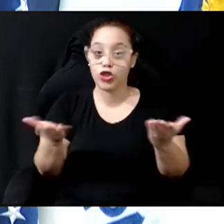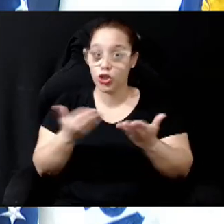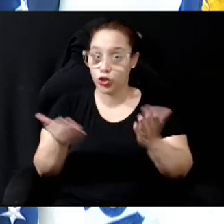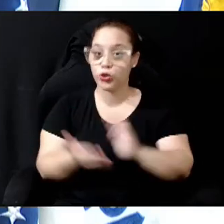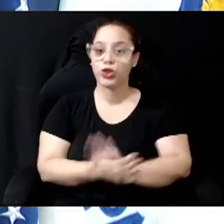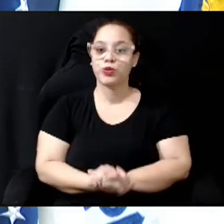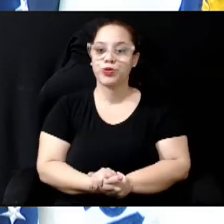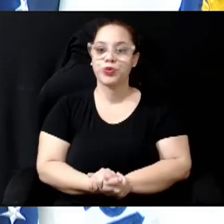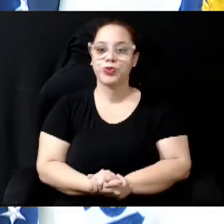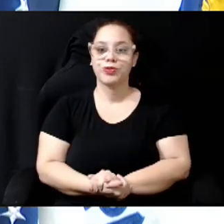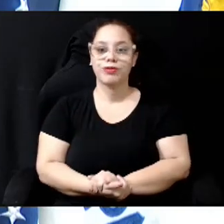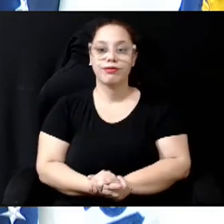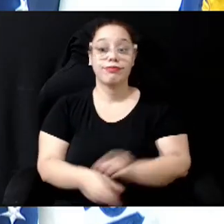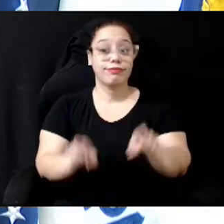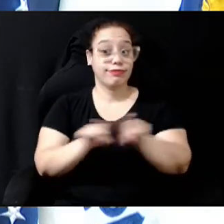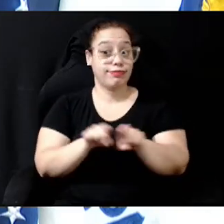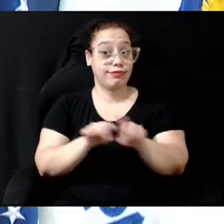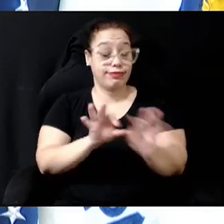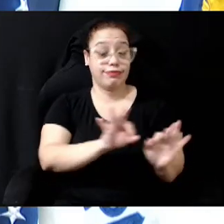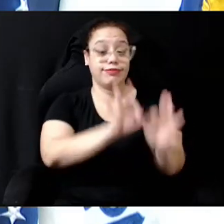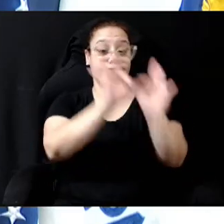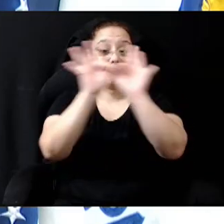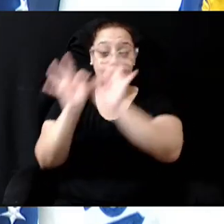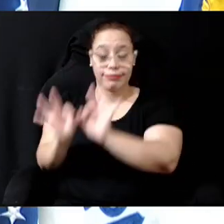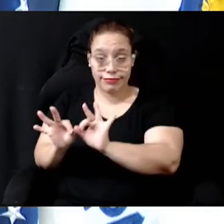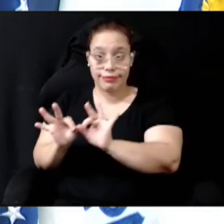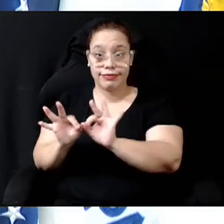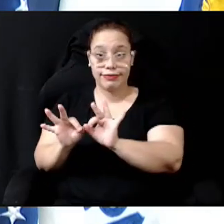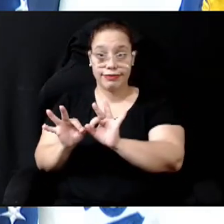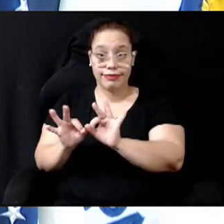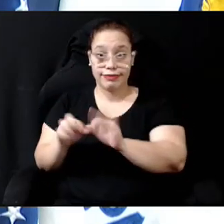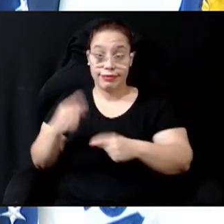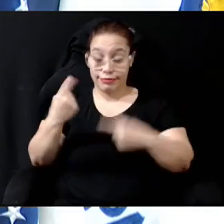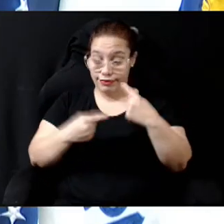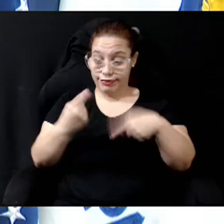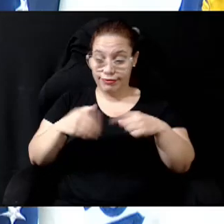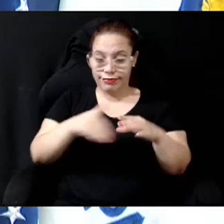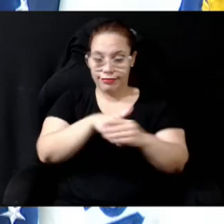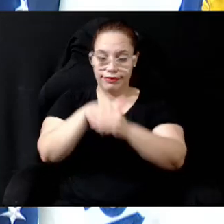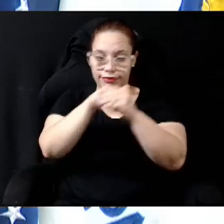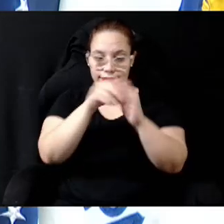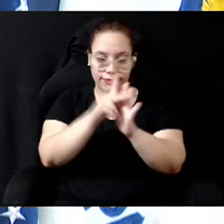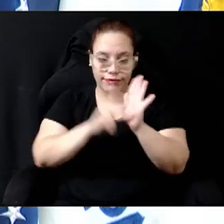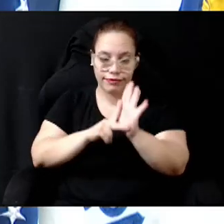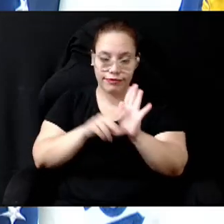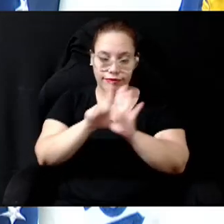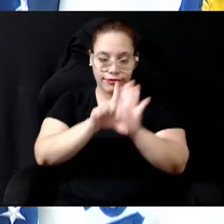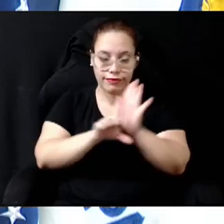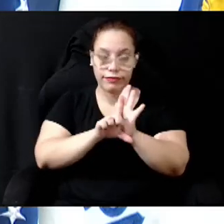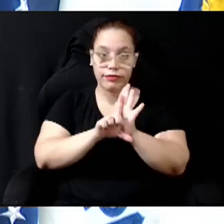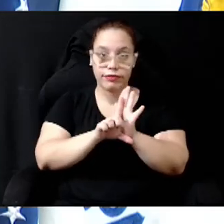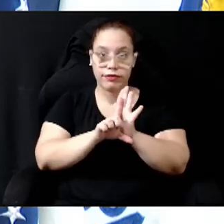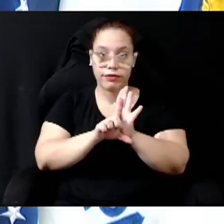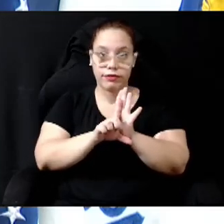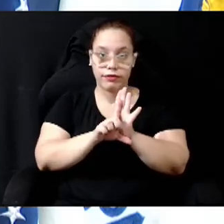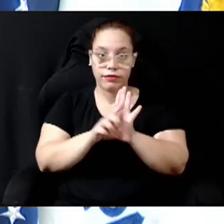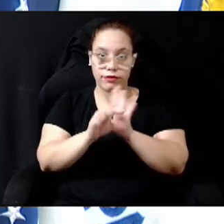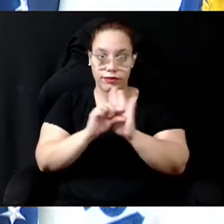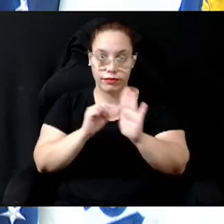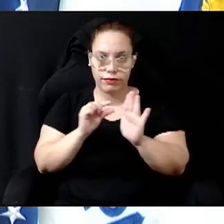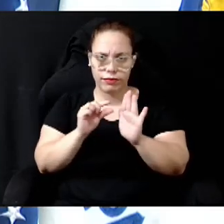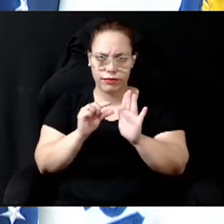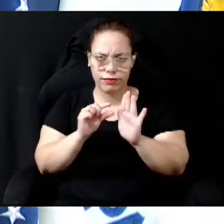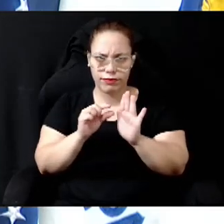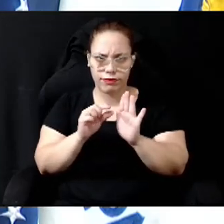pouquinho também você acompanha a discussão e votação do projeto de decreto legislativo. O número dele você pode acessar